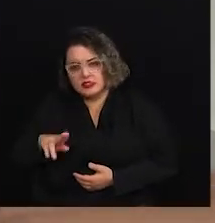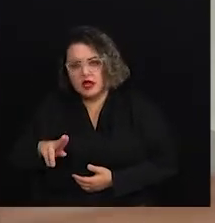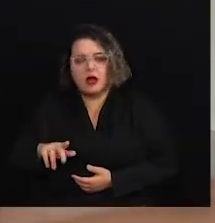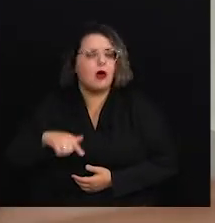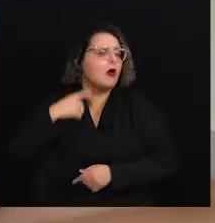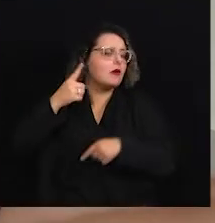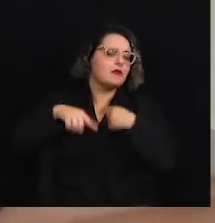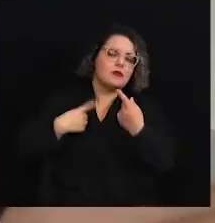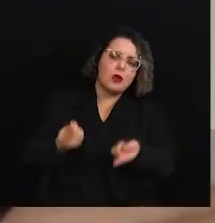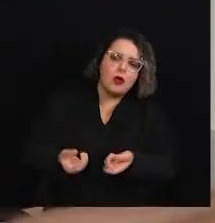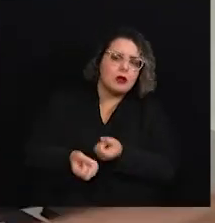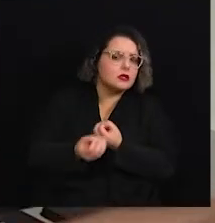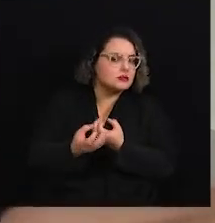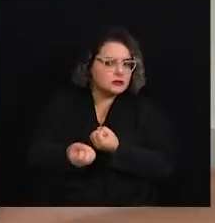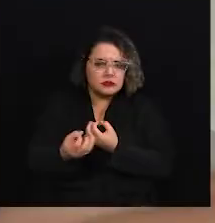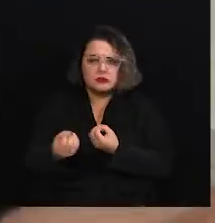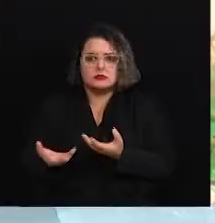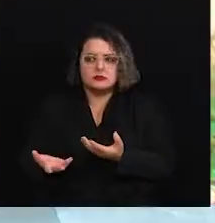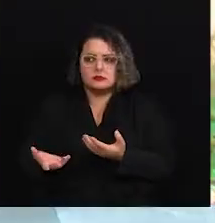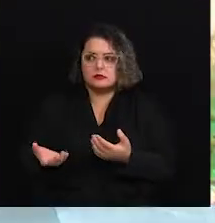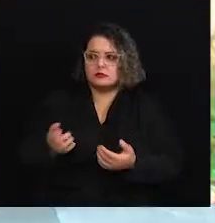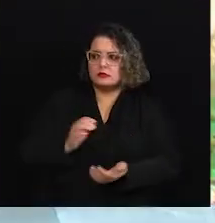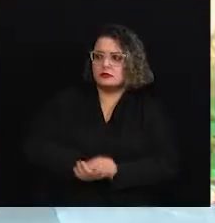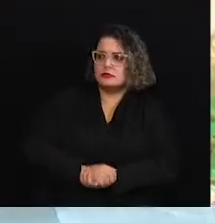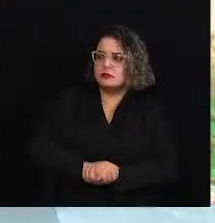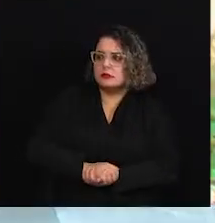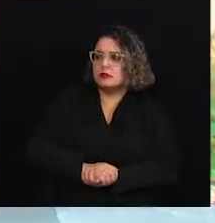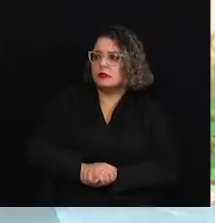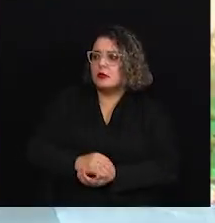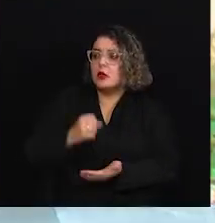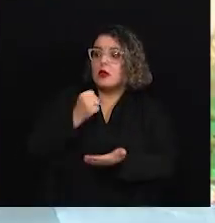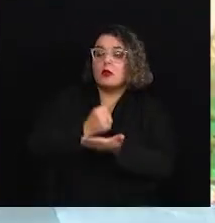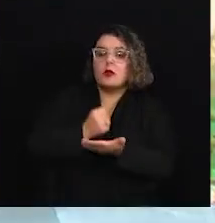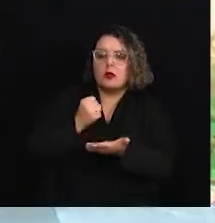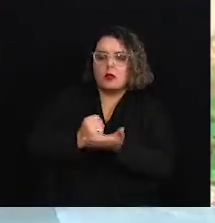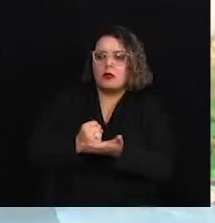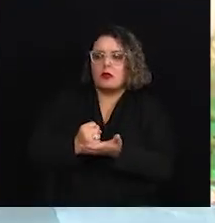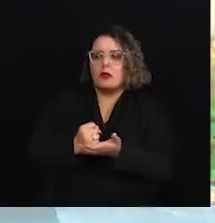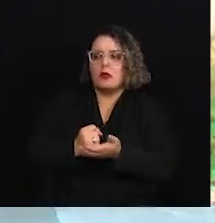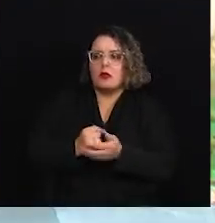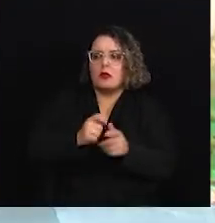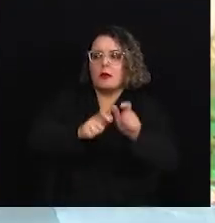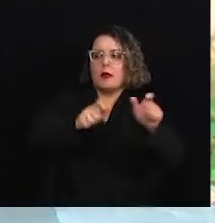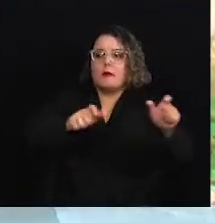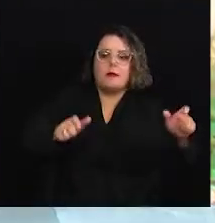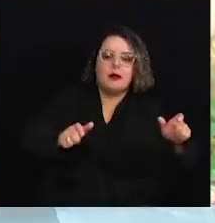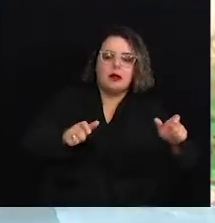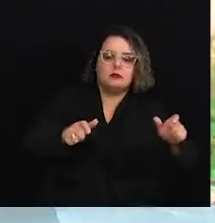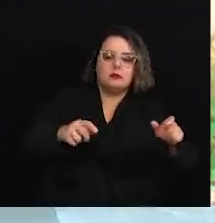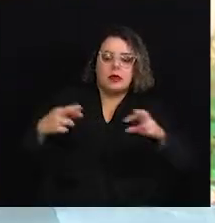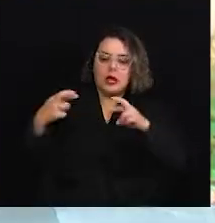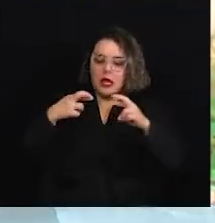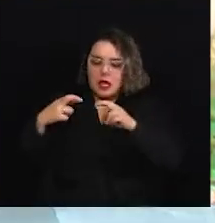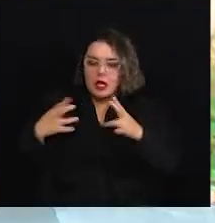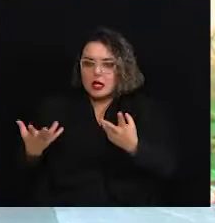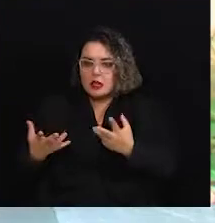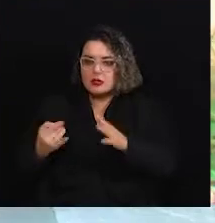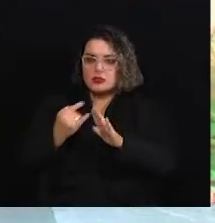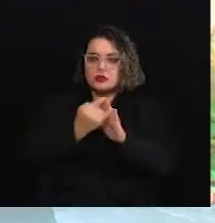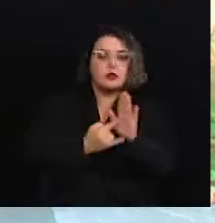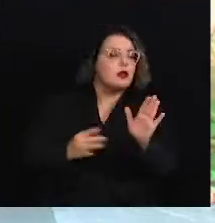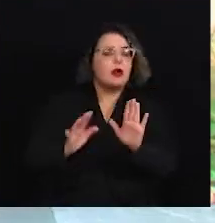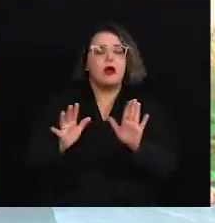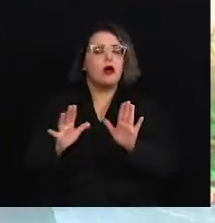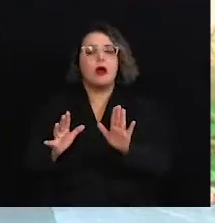entre outras informações. Então, não é você contrata um outro bando de gente para analisar